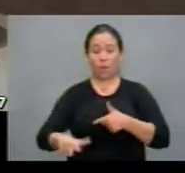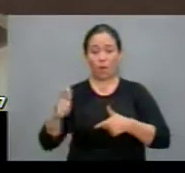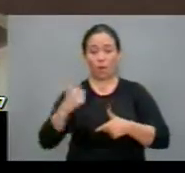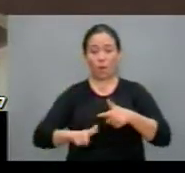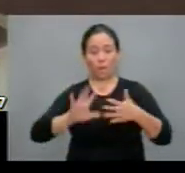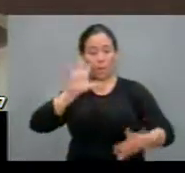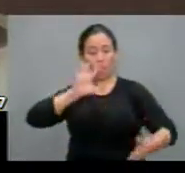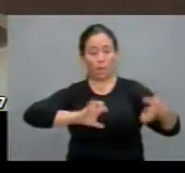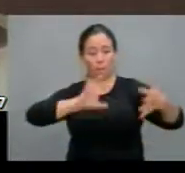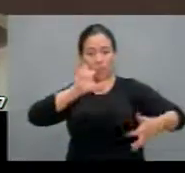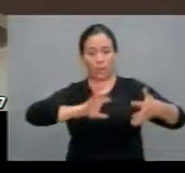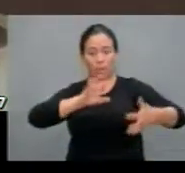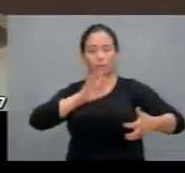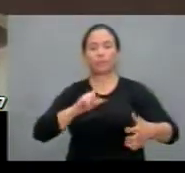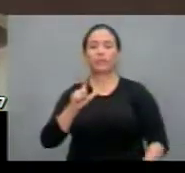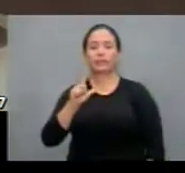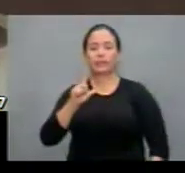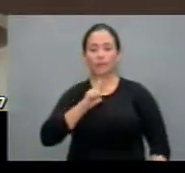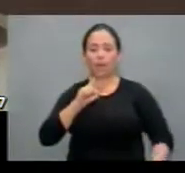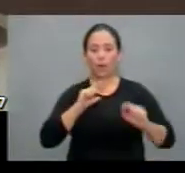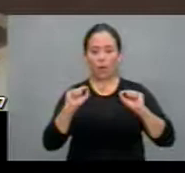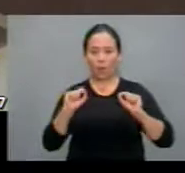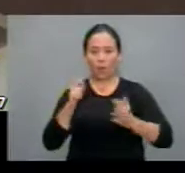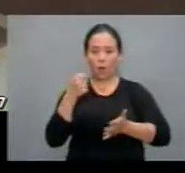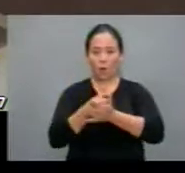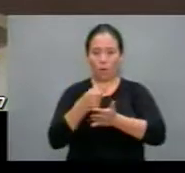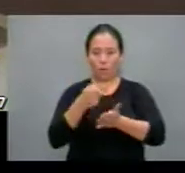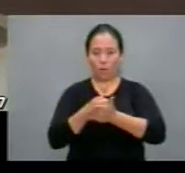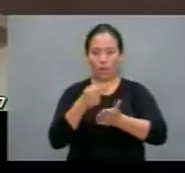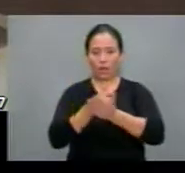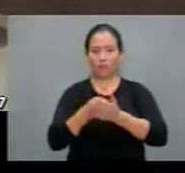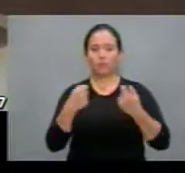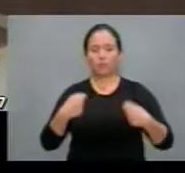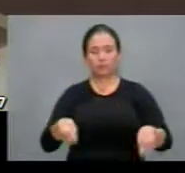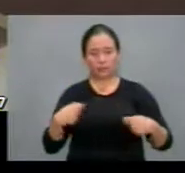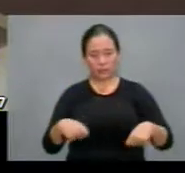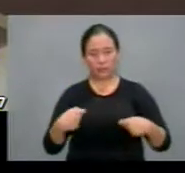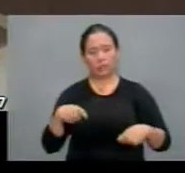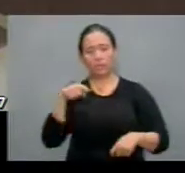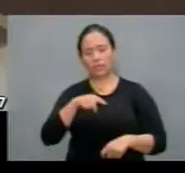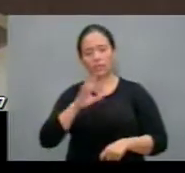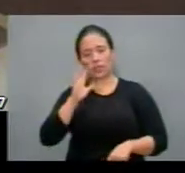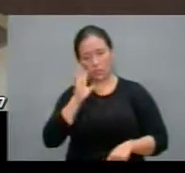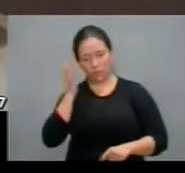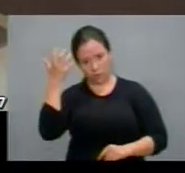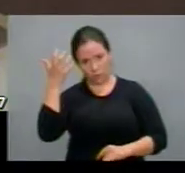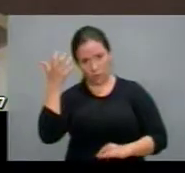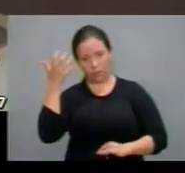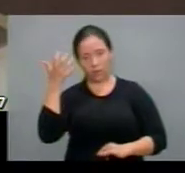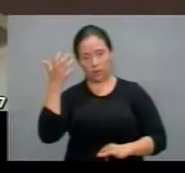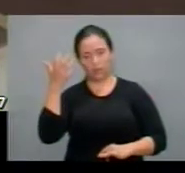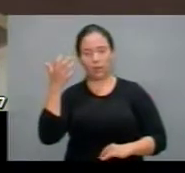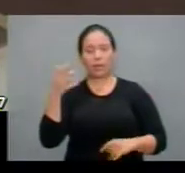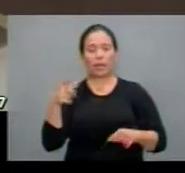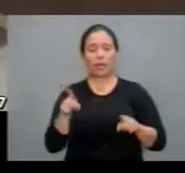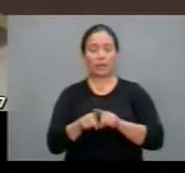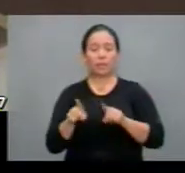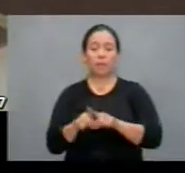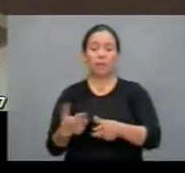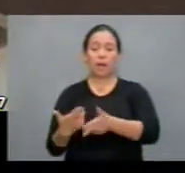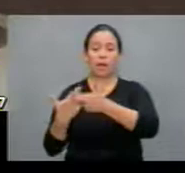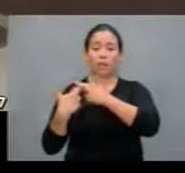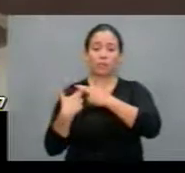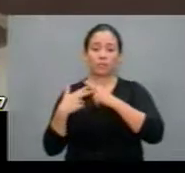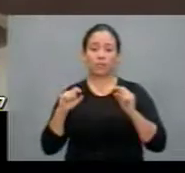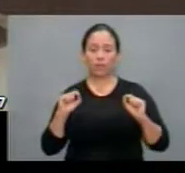Queria dizer que nós temos a obrigação de fazer com que isso que tem acontecido não tenha também uma